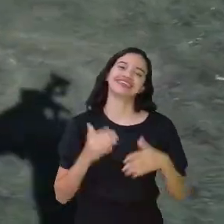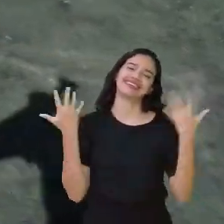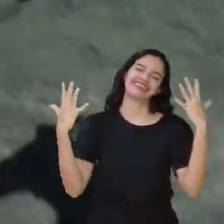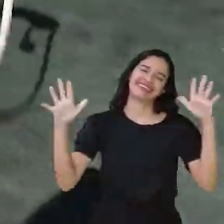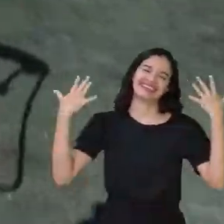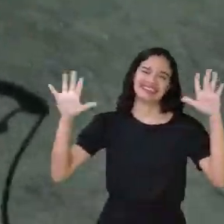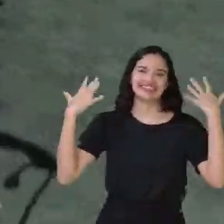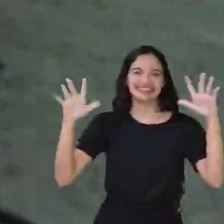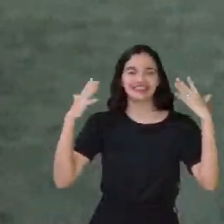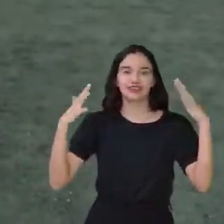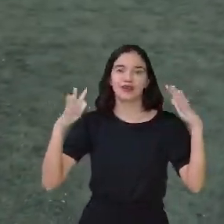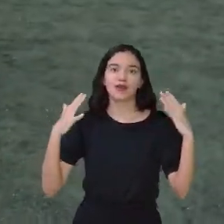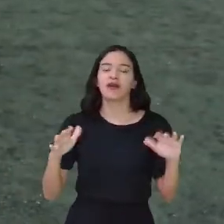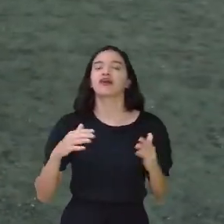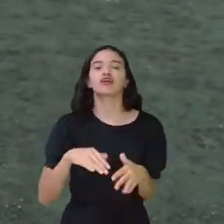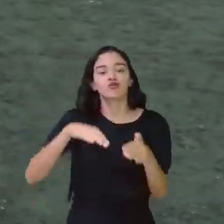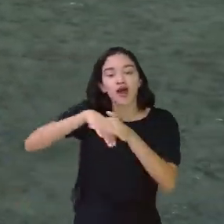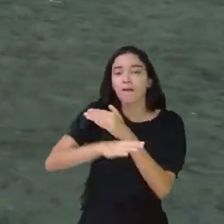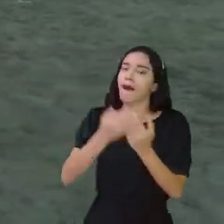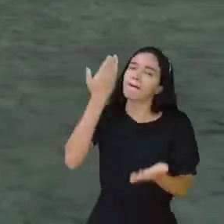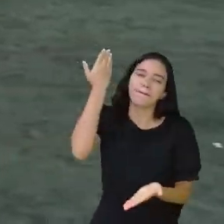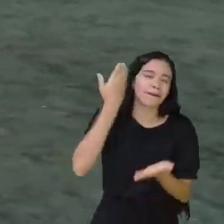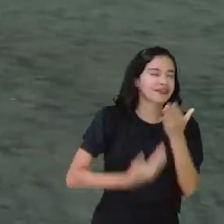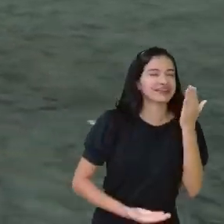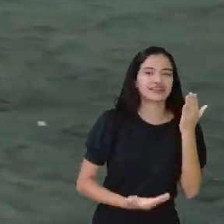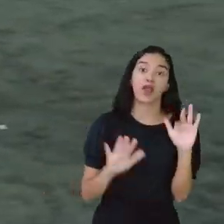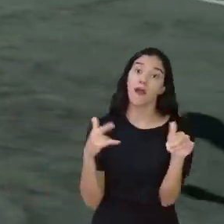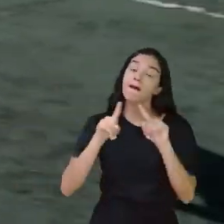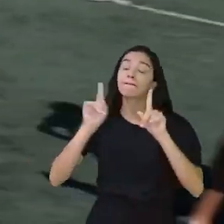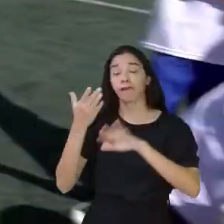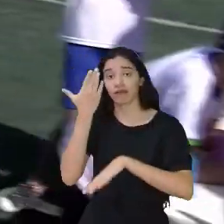perdeu o sapato